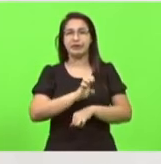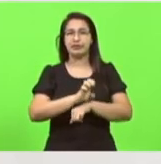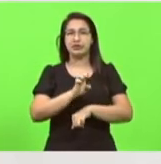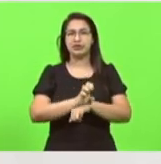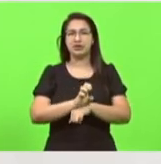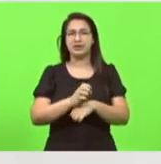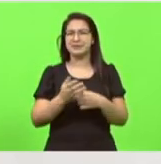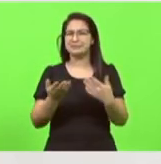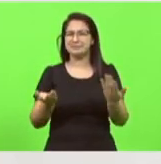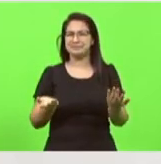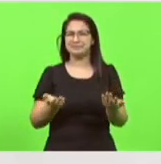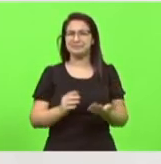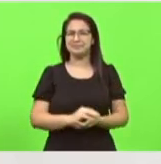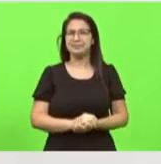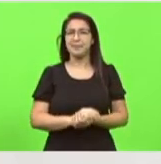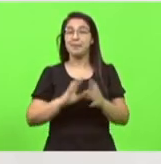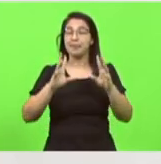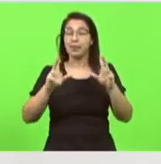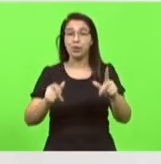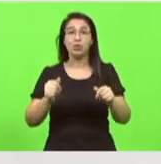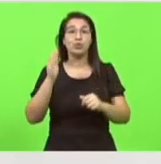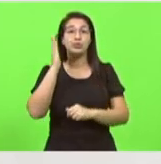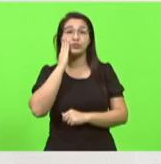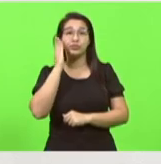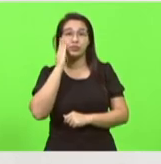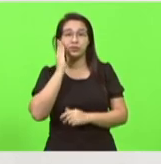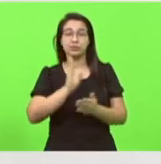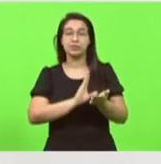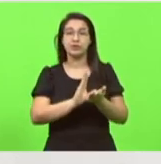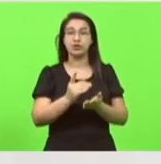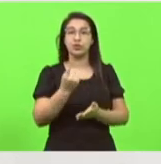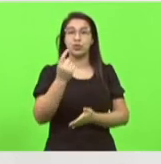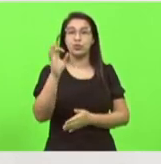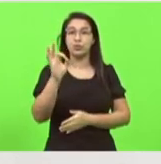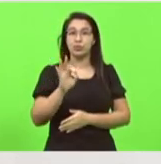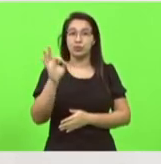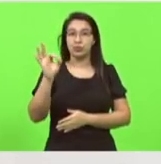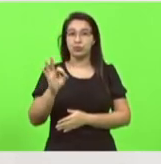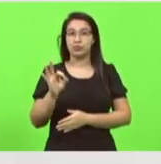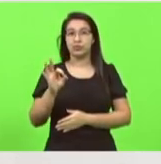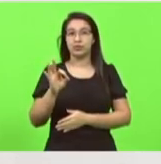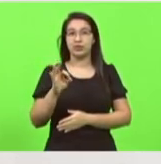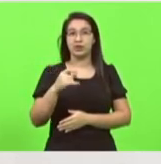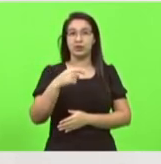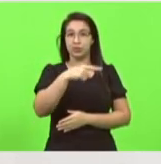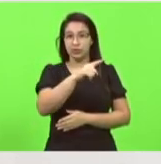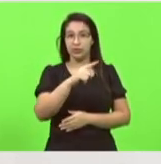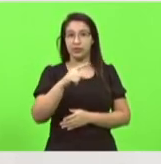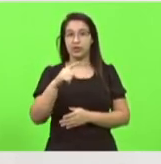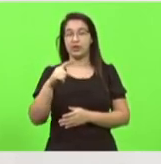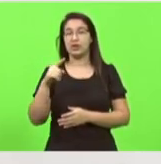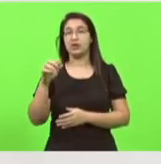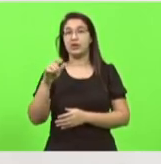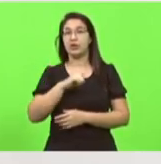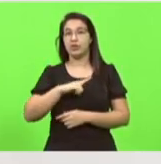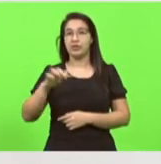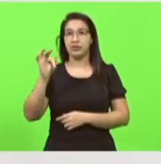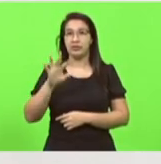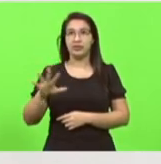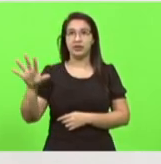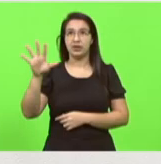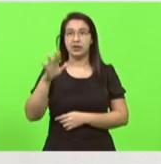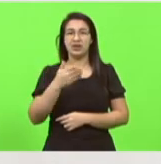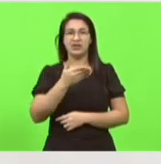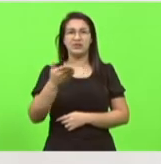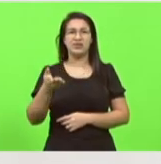rapaz? Todo mundo sabe, investiu 1% do que foi mandado para o governo federal. Para com esse discurso idiota, essa dialética que vocês